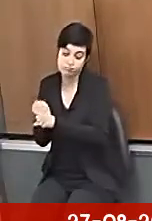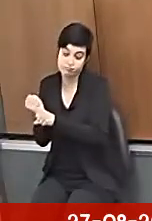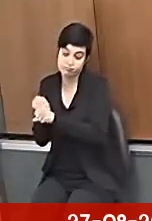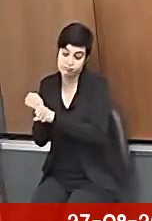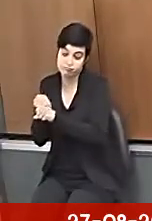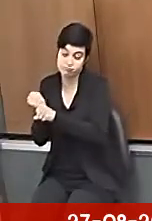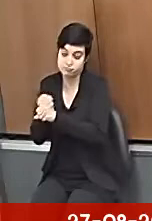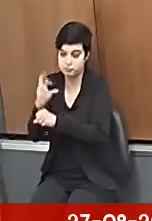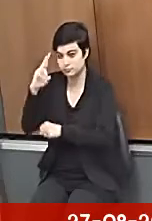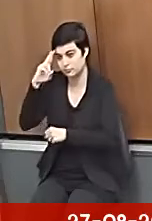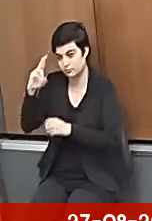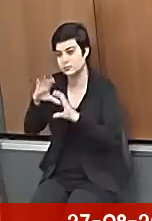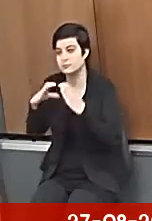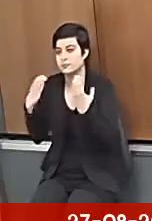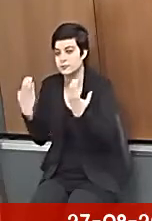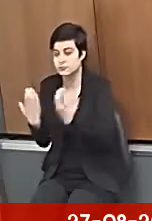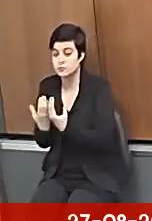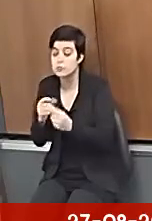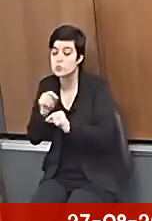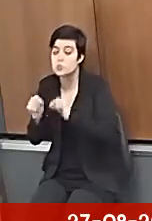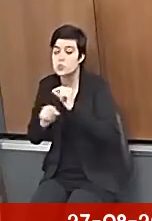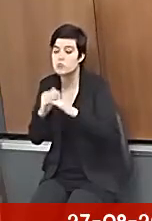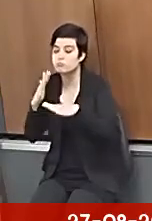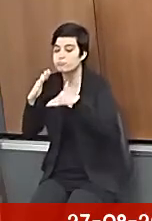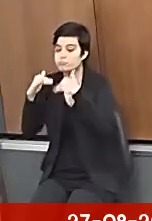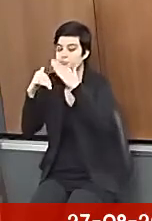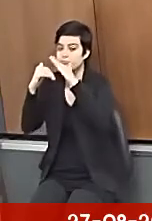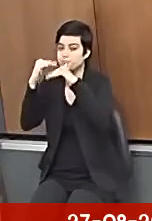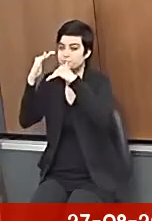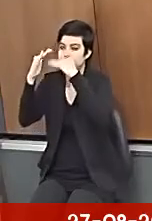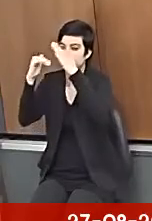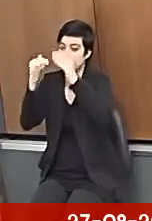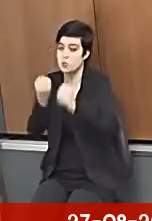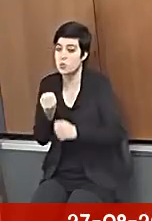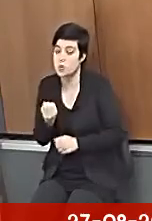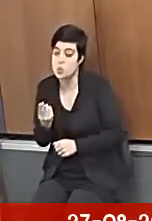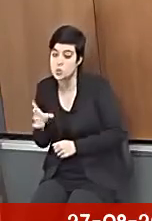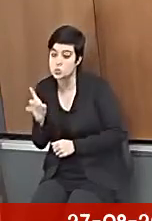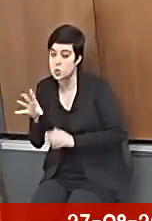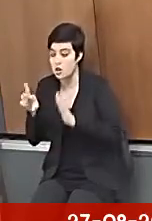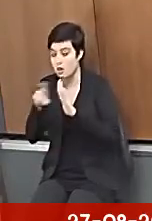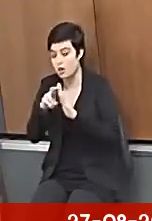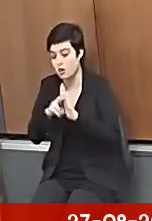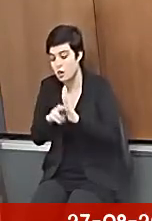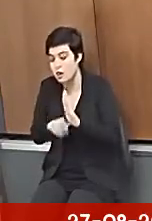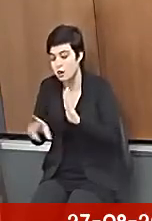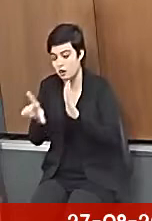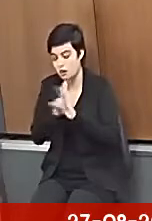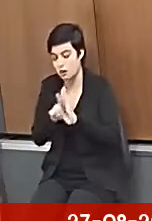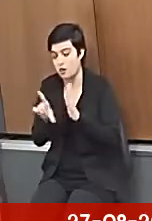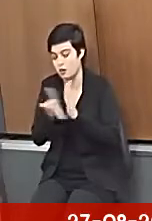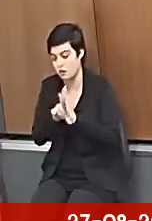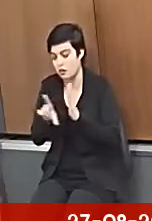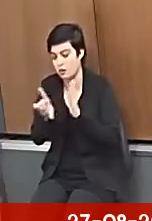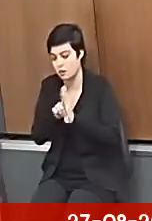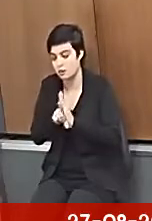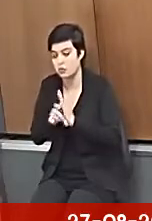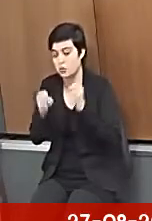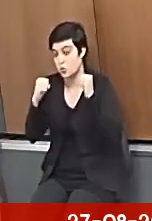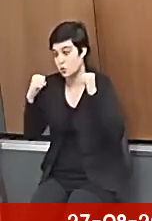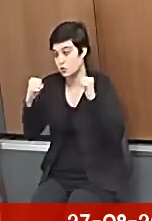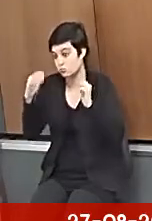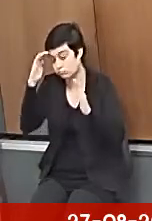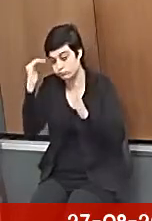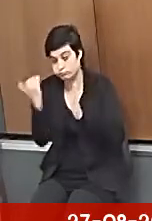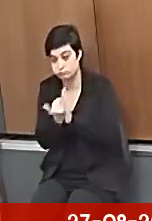e o que foi feito que que evoluiu ou apenas está baseada em regras do estatuto neto torcedor e nas orientações